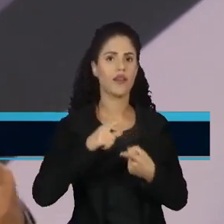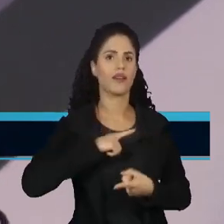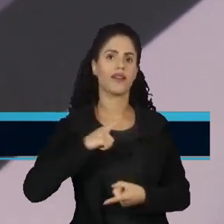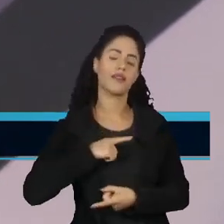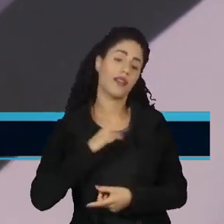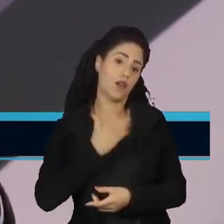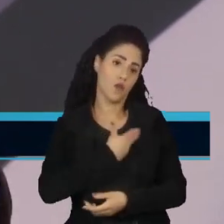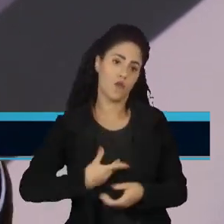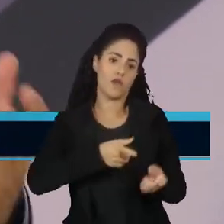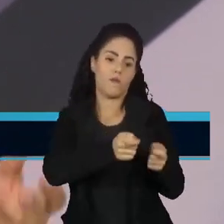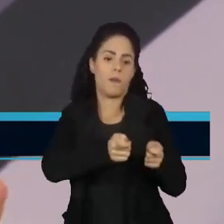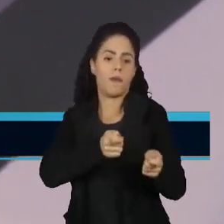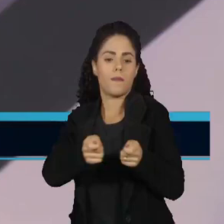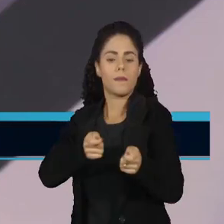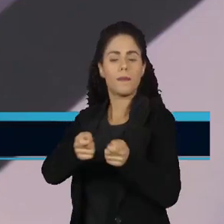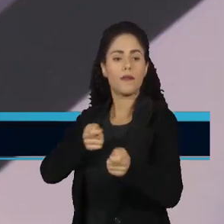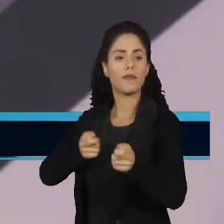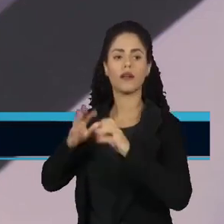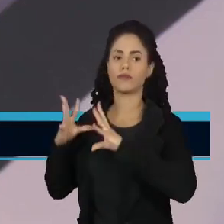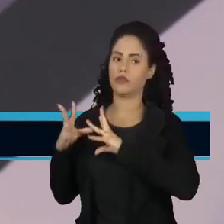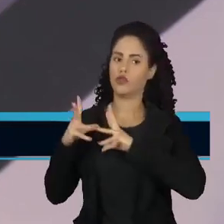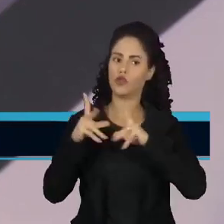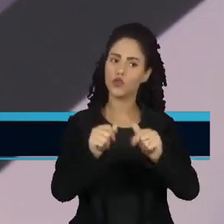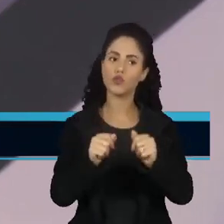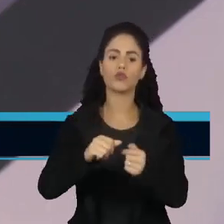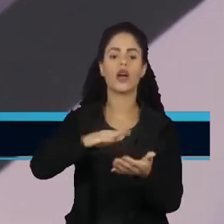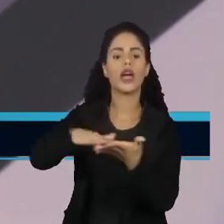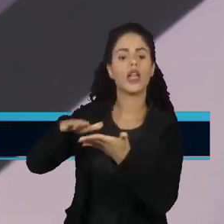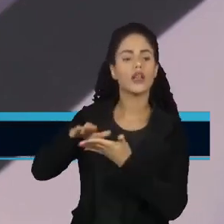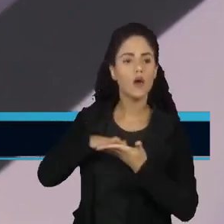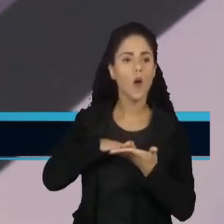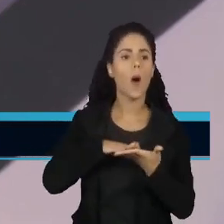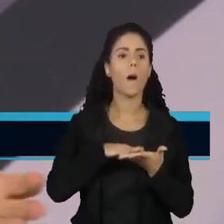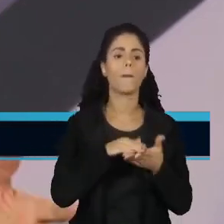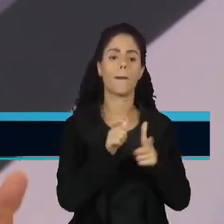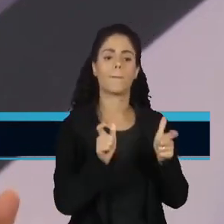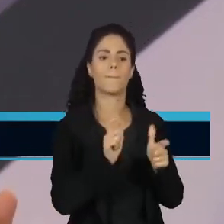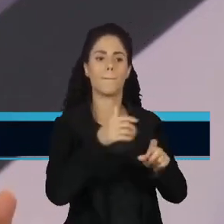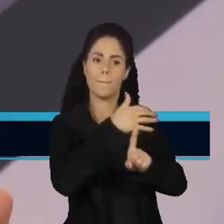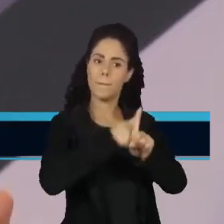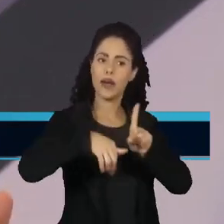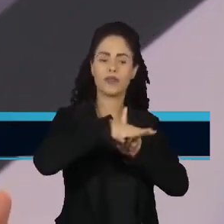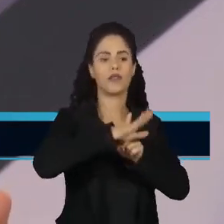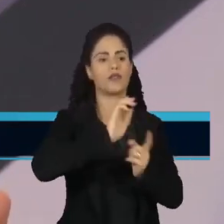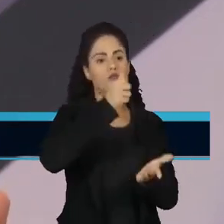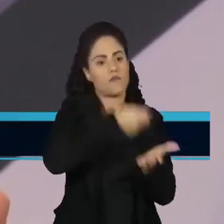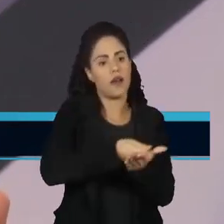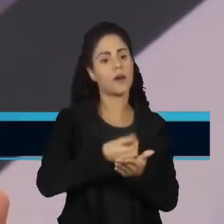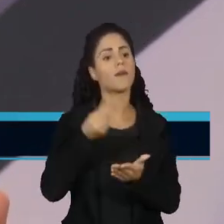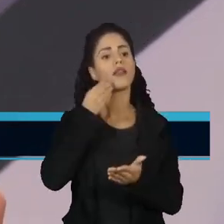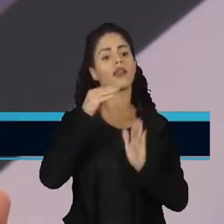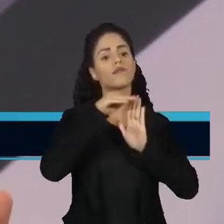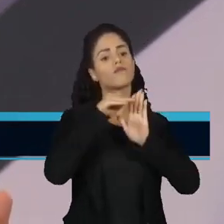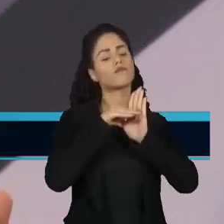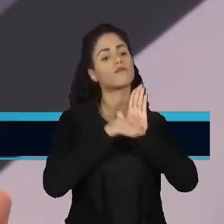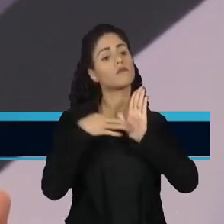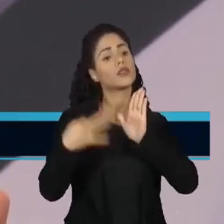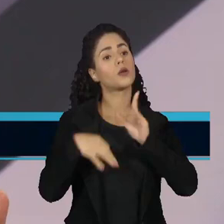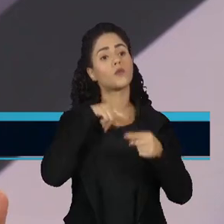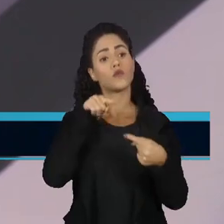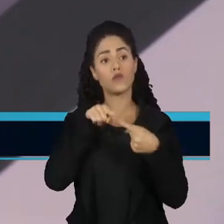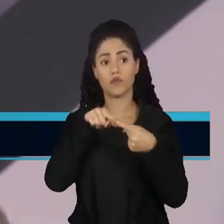moeda mas ele é um gestor de recursos ele cobra de uma parte da sociedade para cumprir determinados